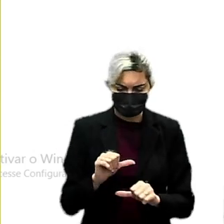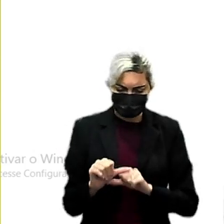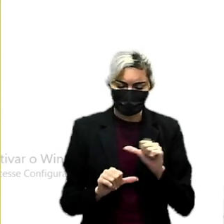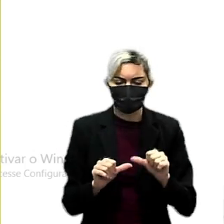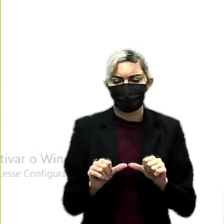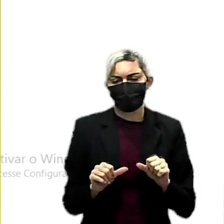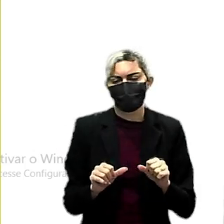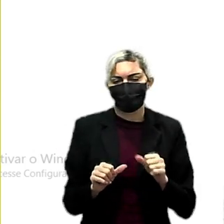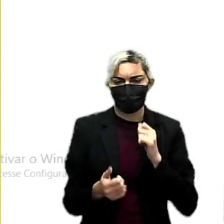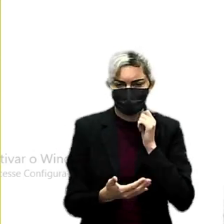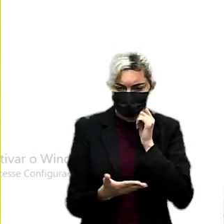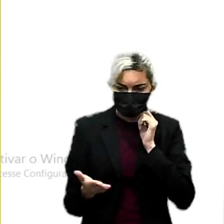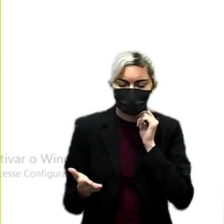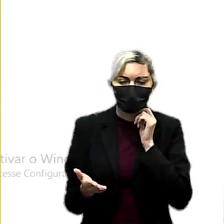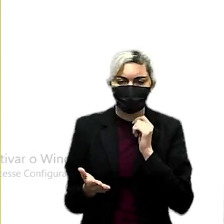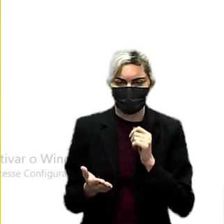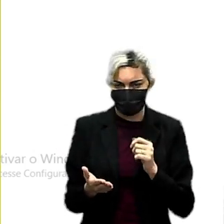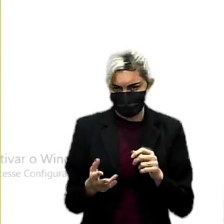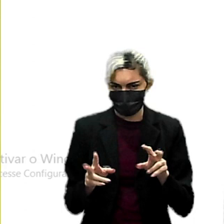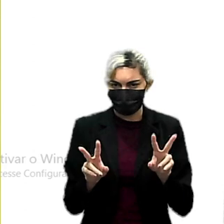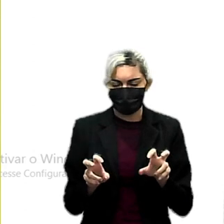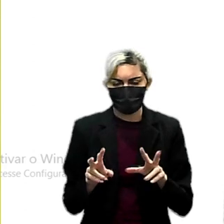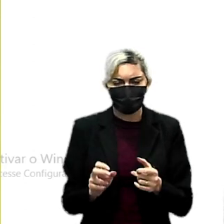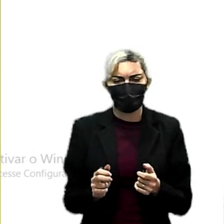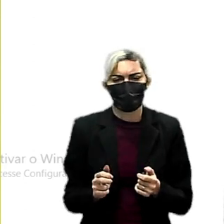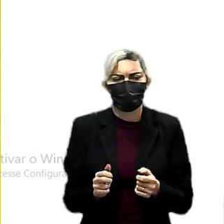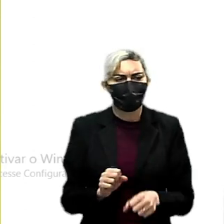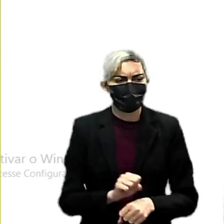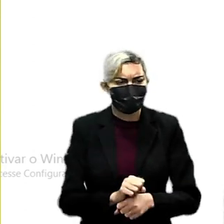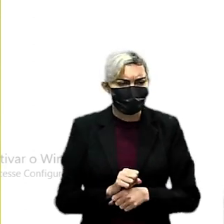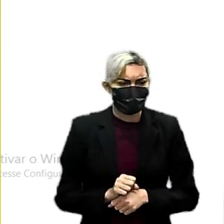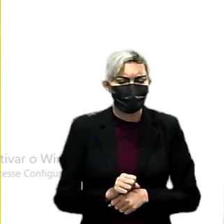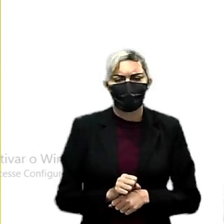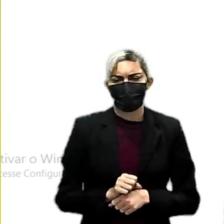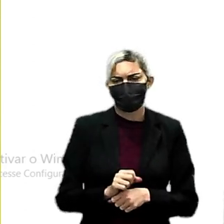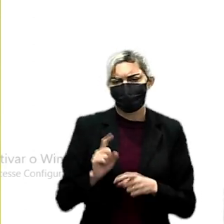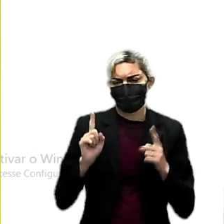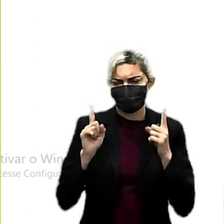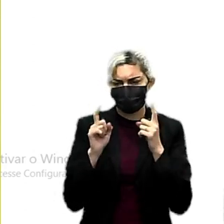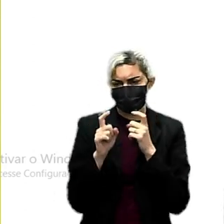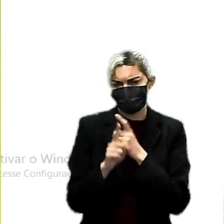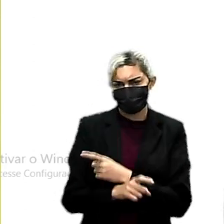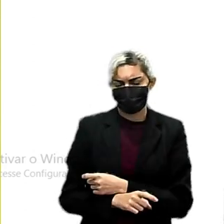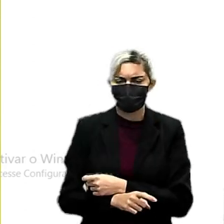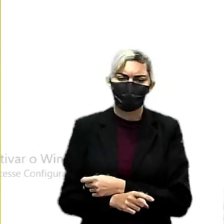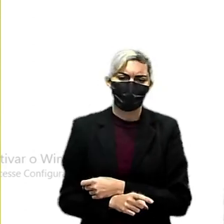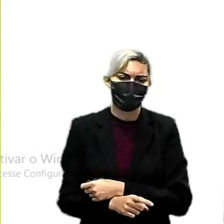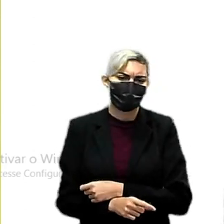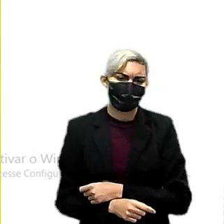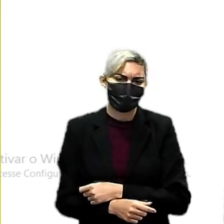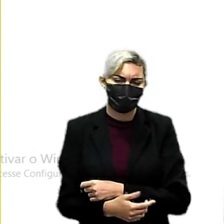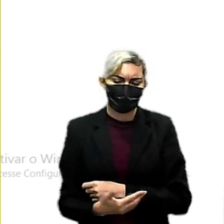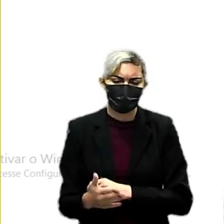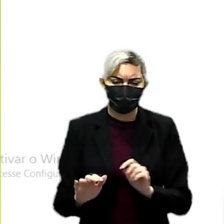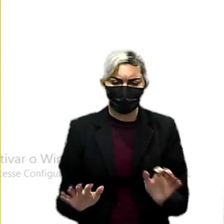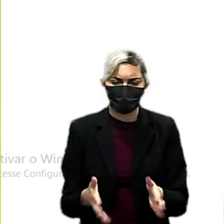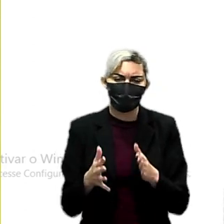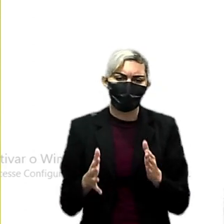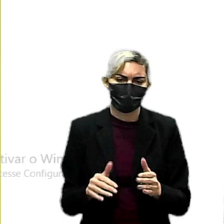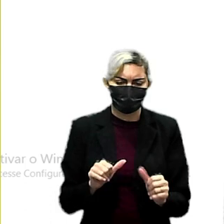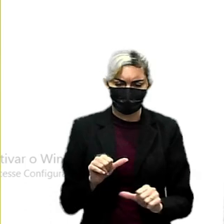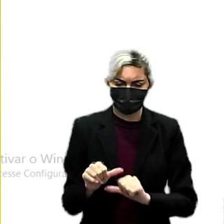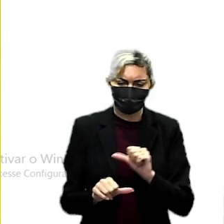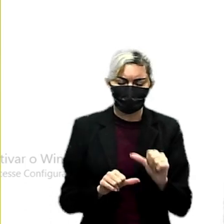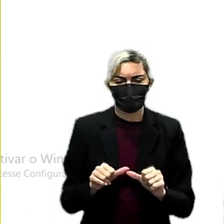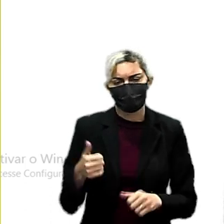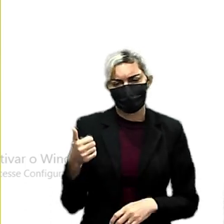né, essa sua trava, né, essa sua dificuldade de promover essas mudanças?